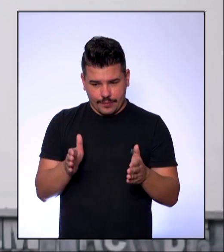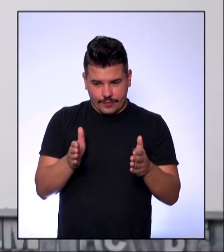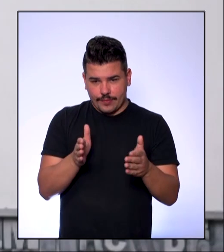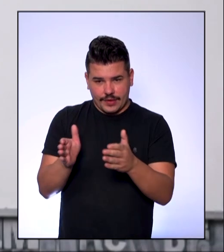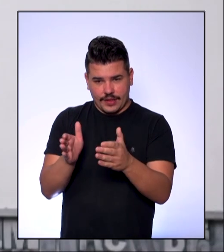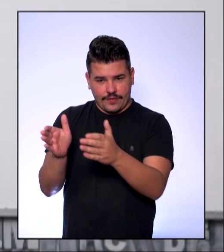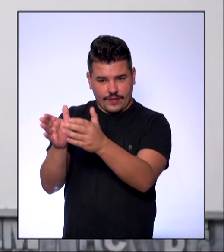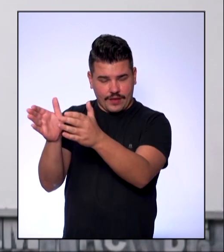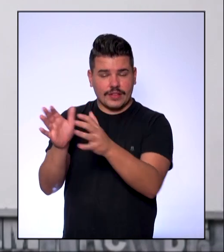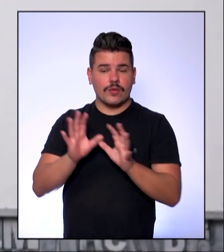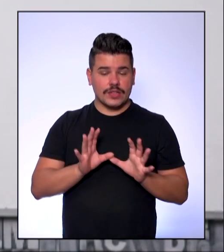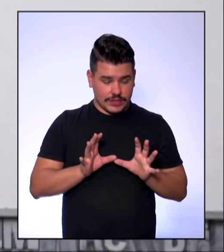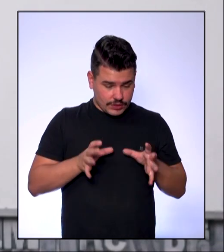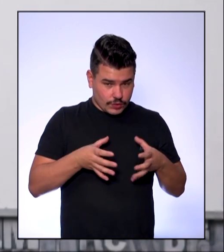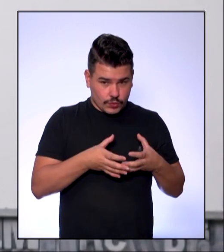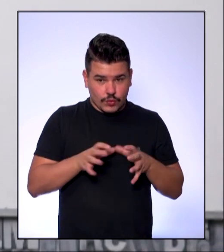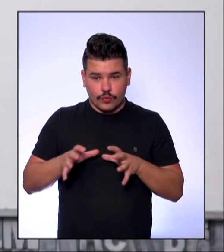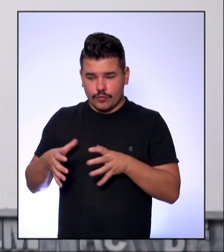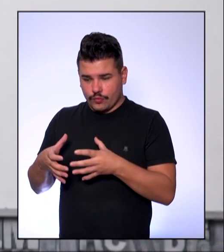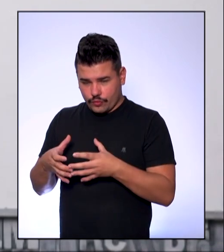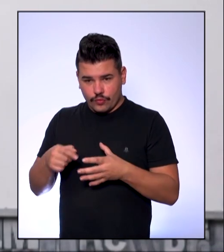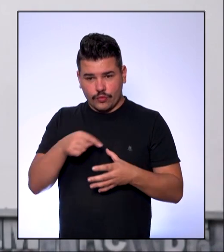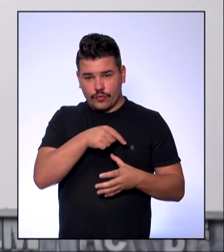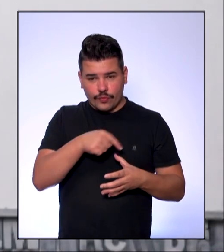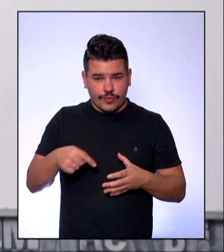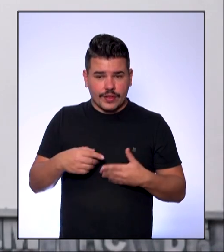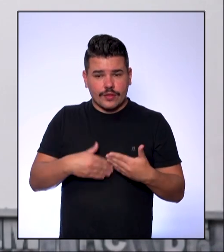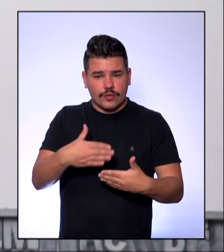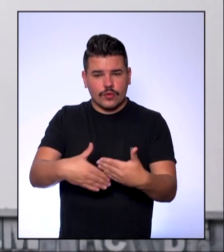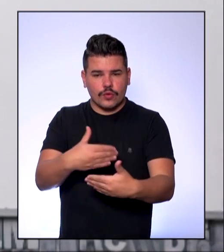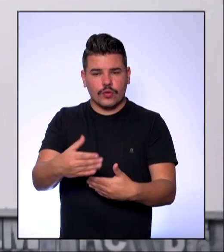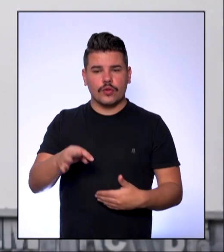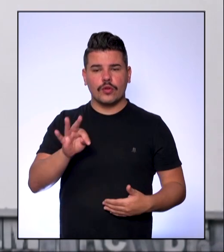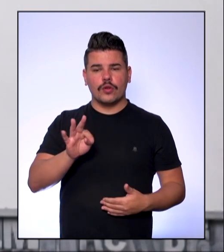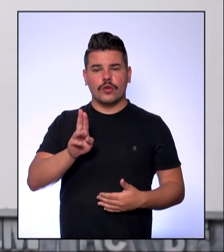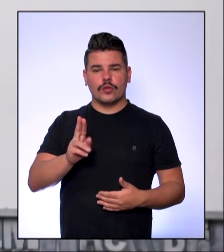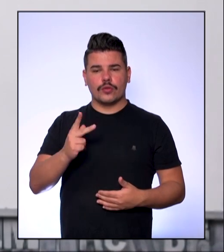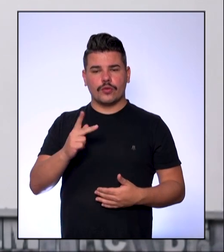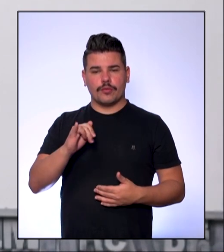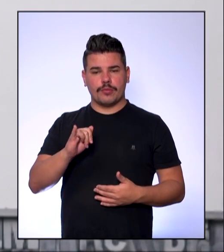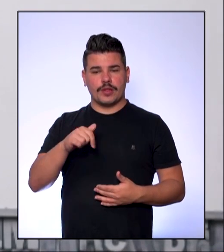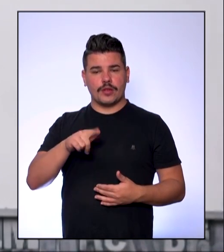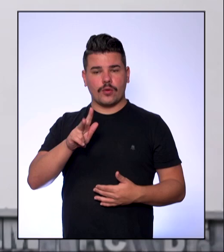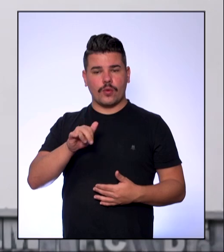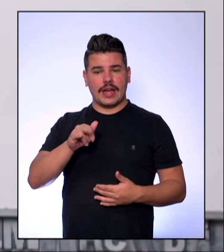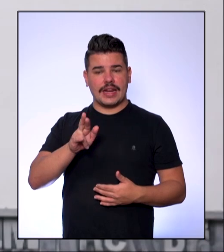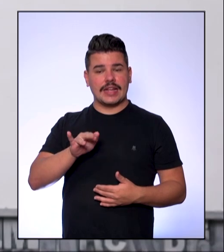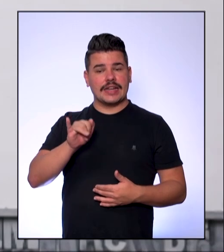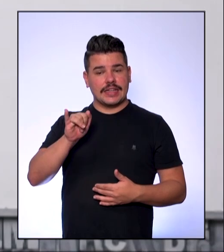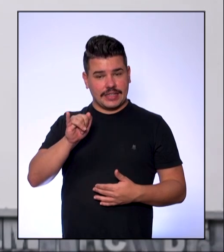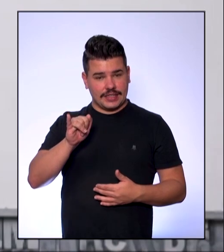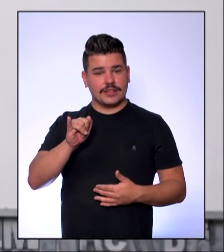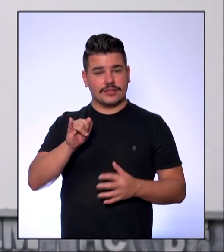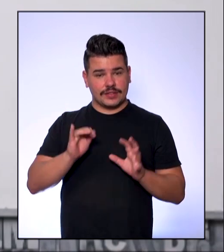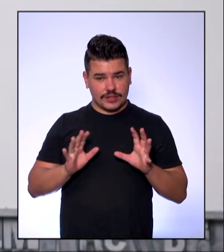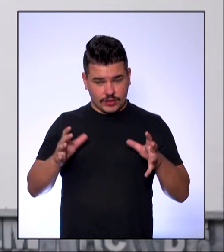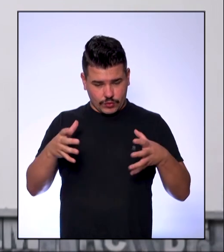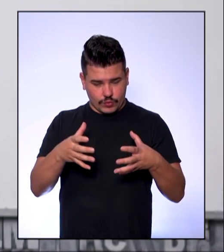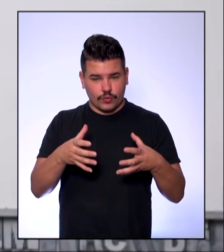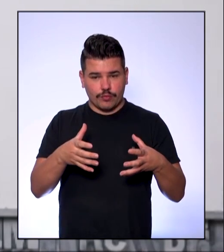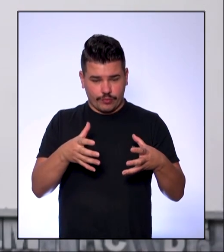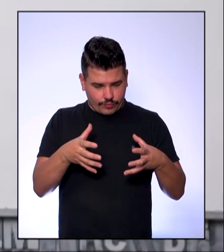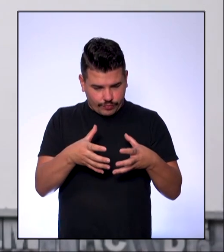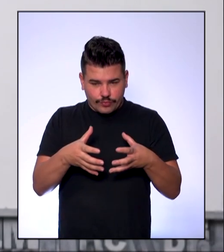conflitos entre o quê? Entre tribos. E este